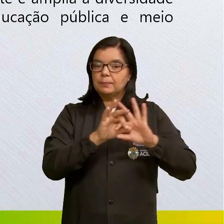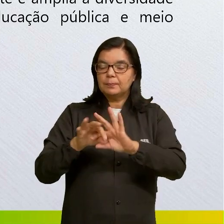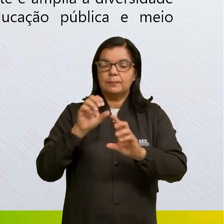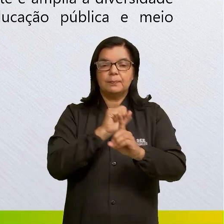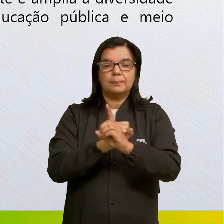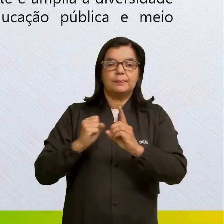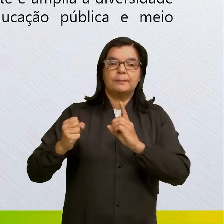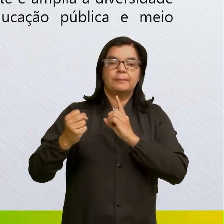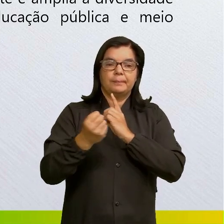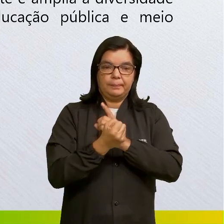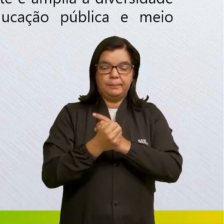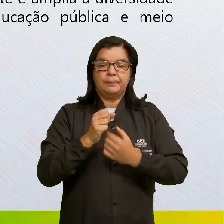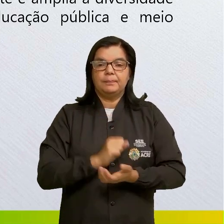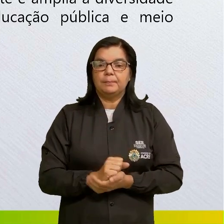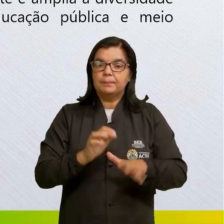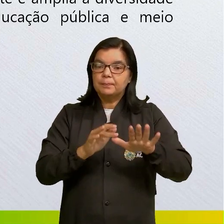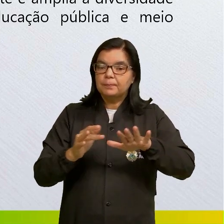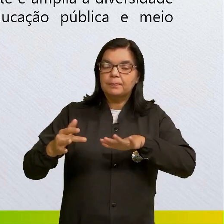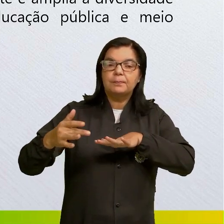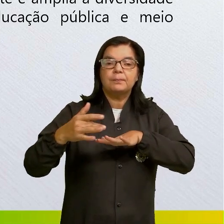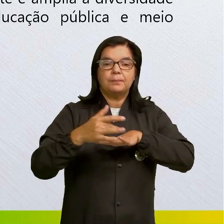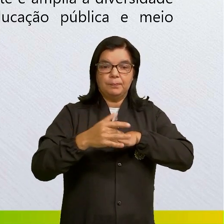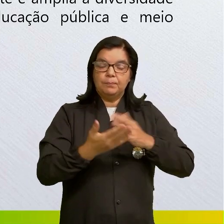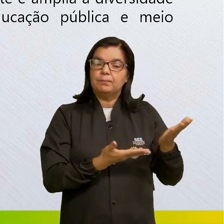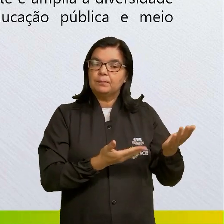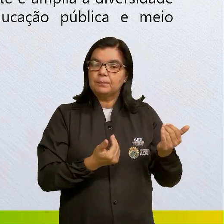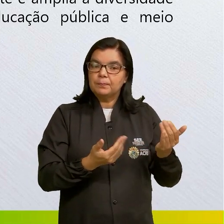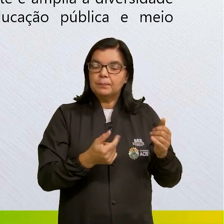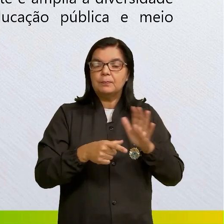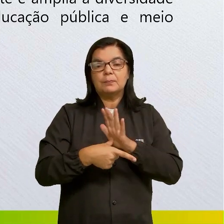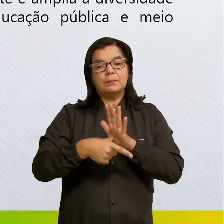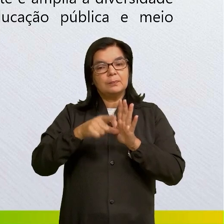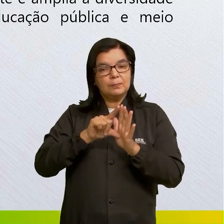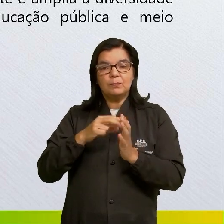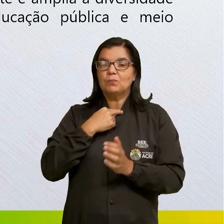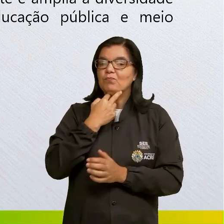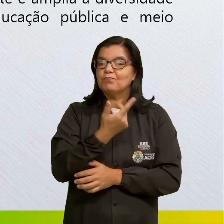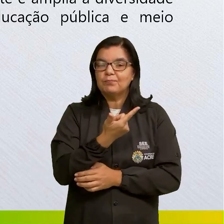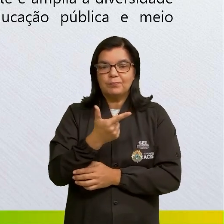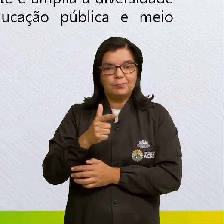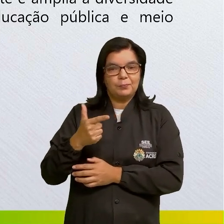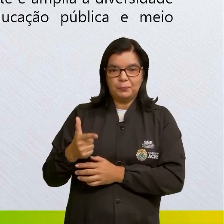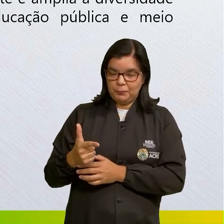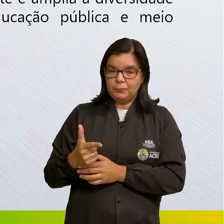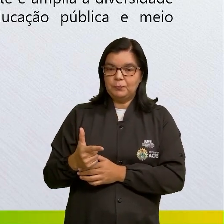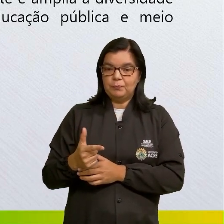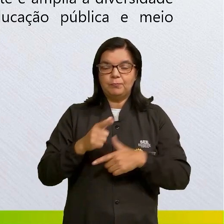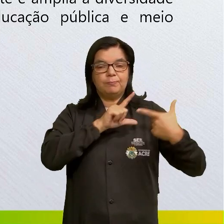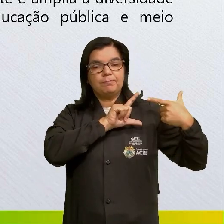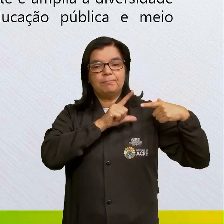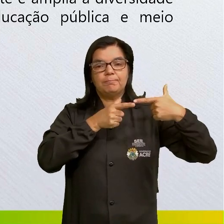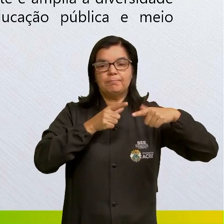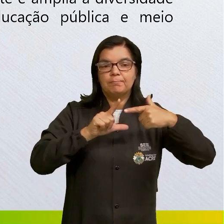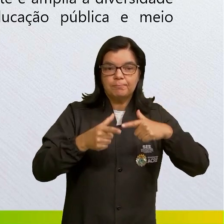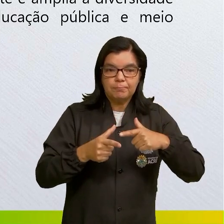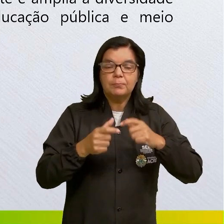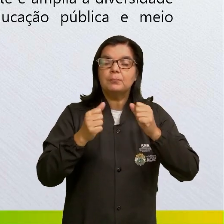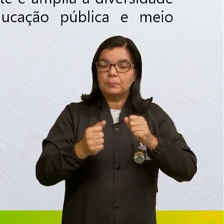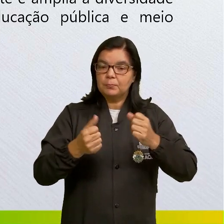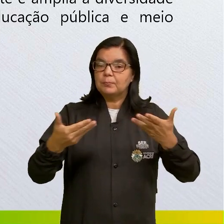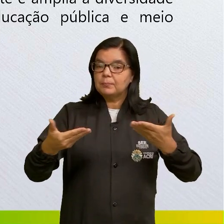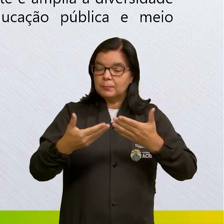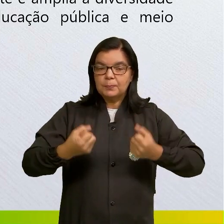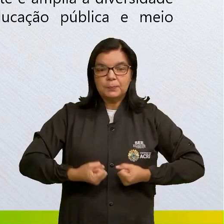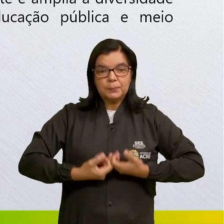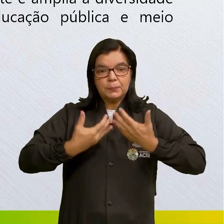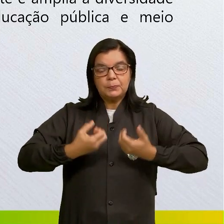contextos sociais. Nas redes, jovens que antes não tinham voz nos meios tradicionais podem